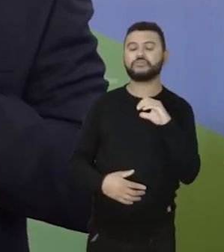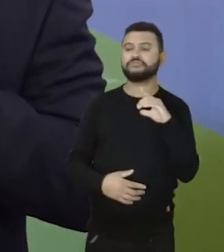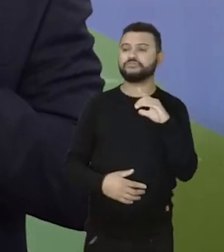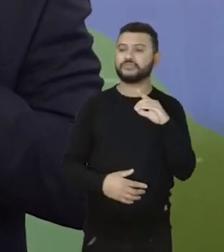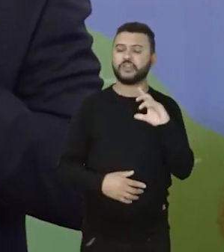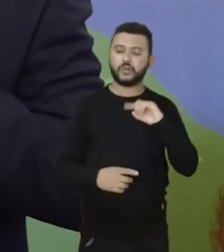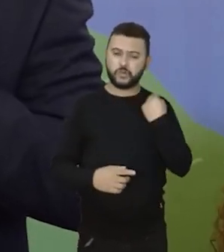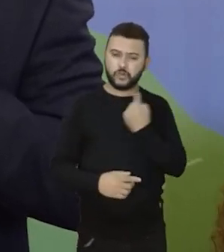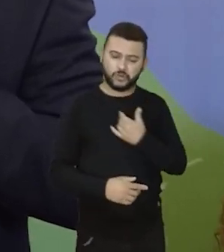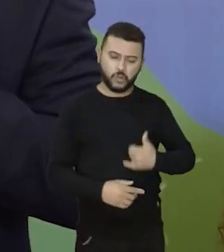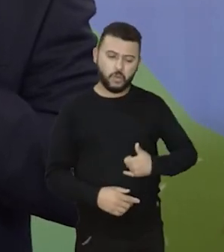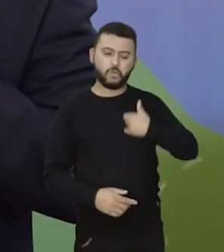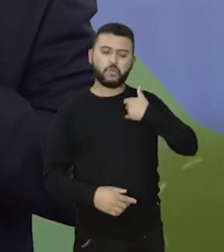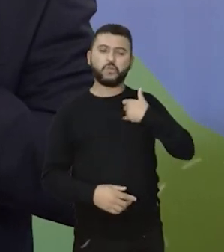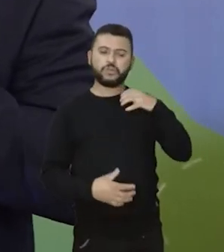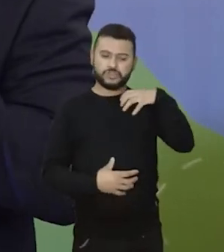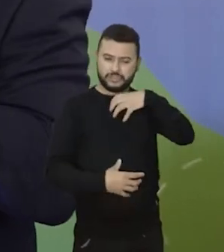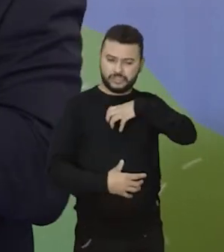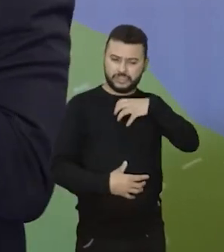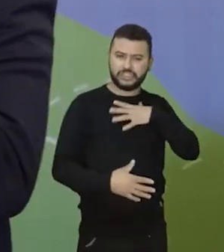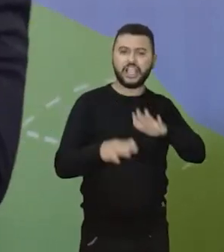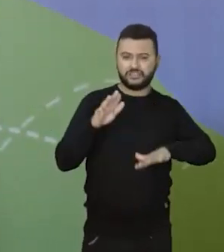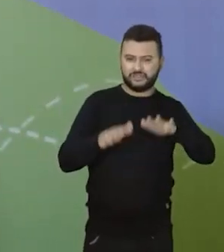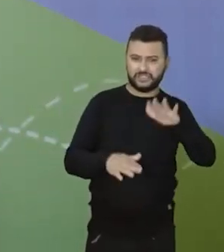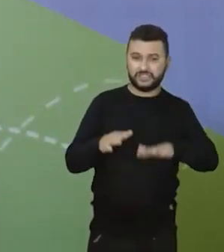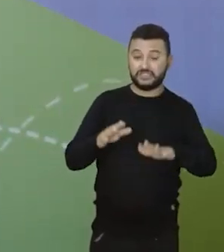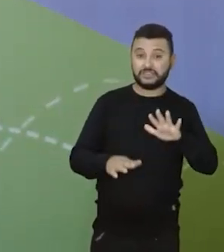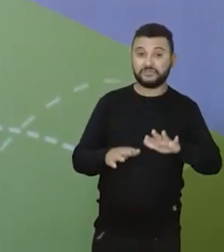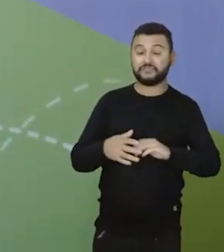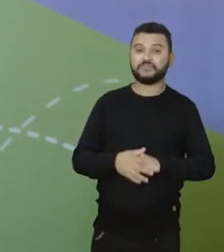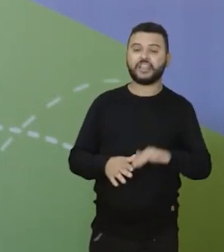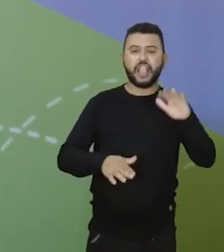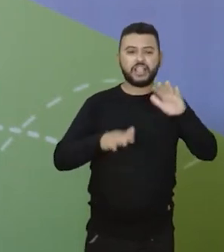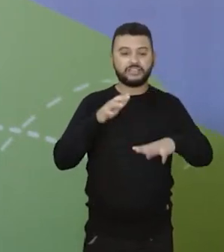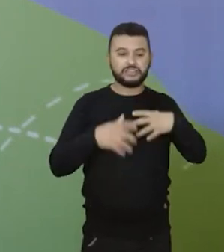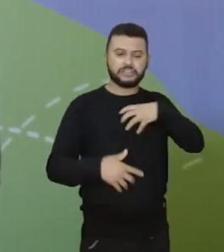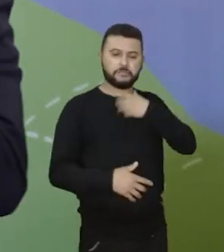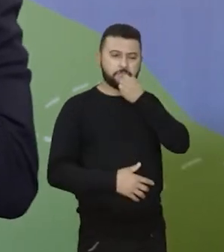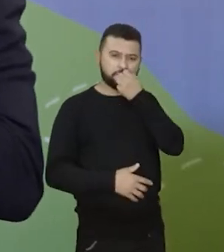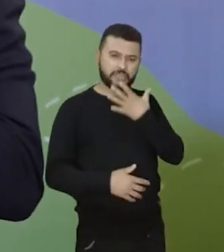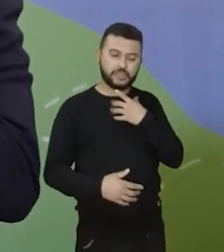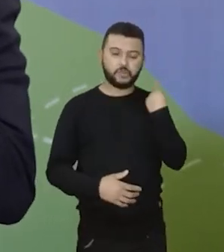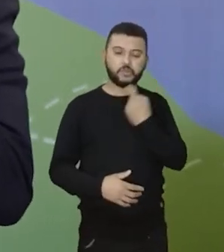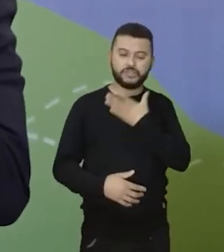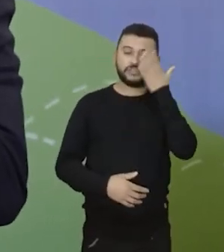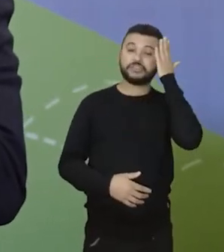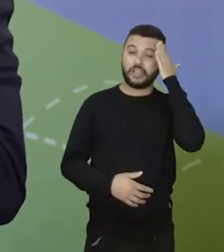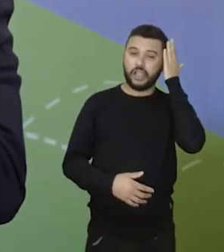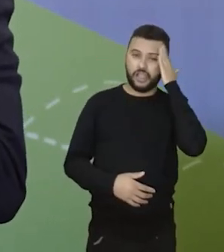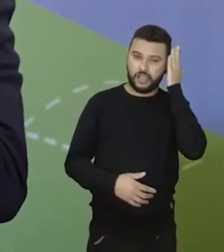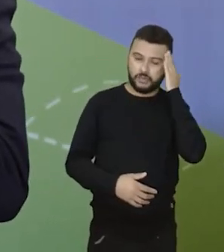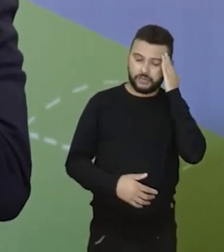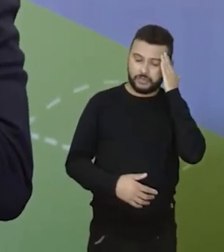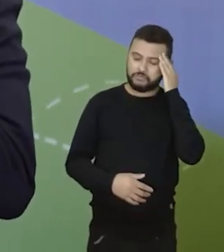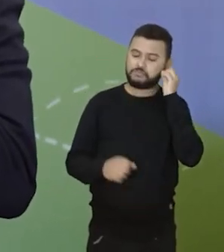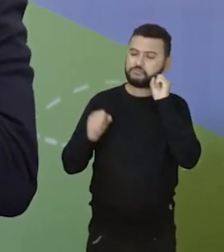muitas vezes e muitas vezes nós sabemos que merecemos destacar